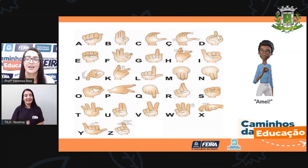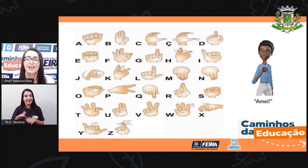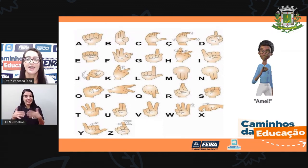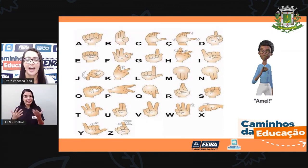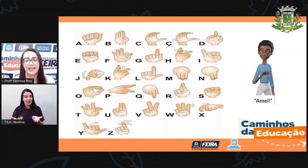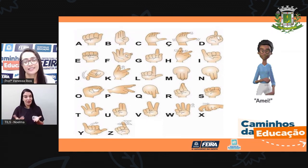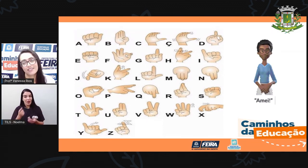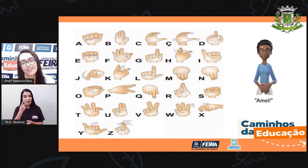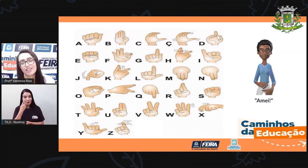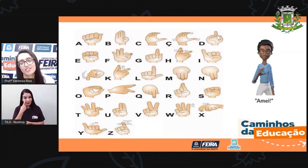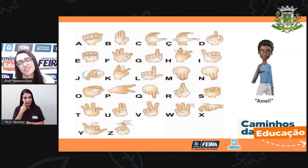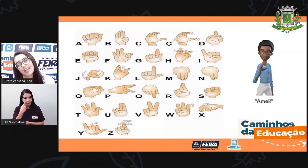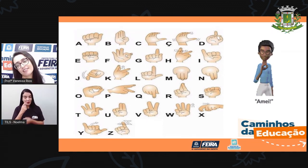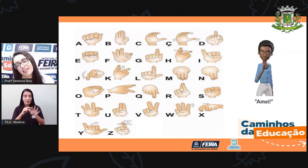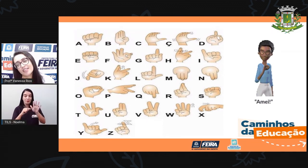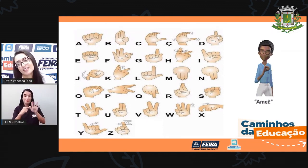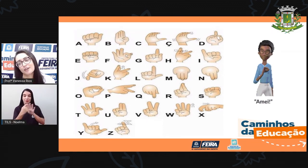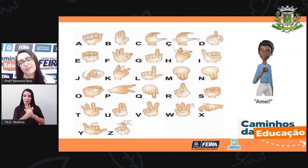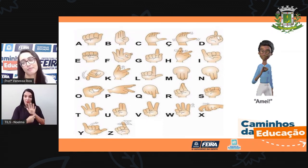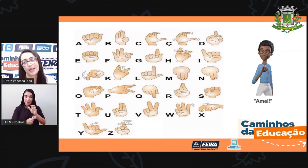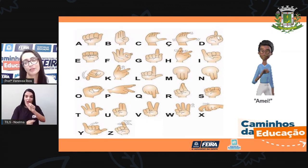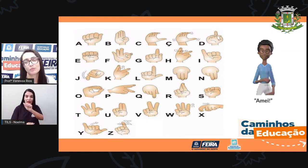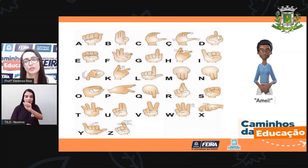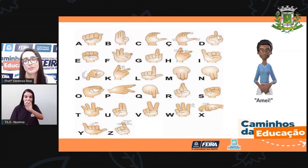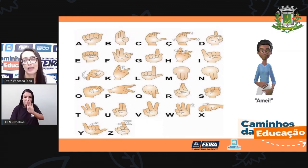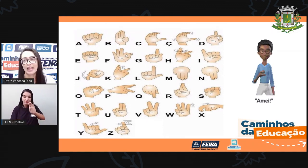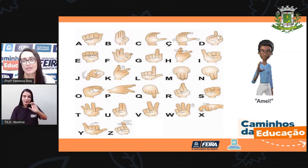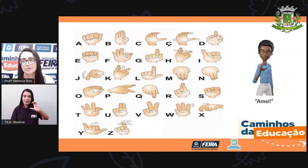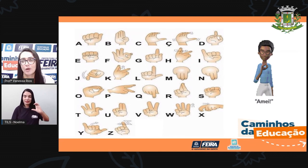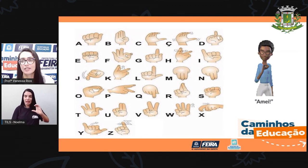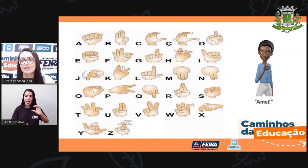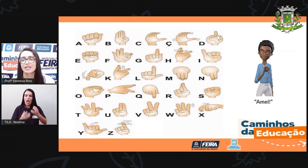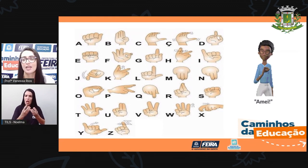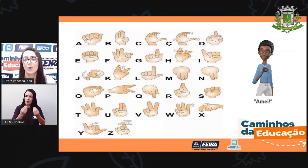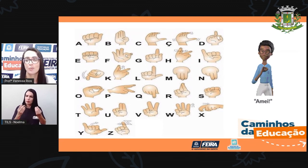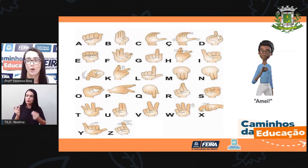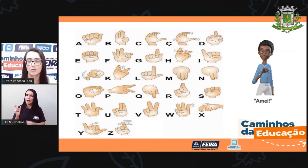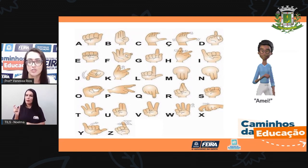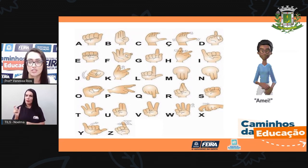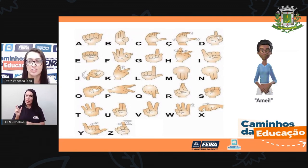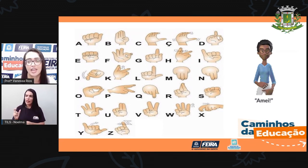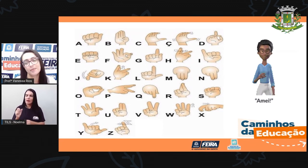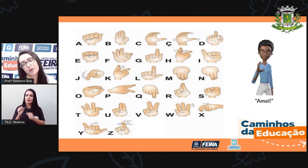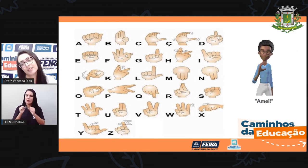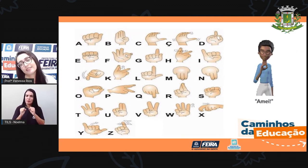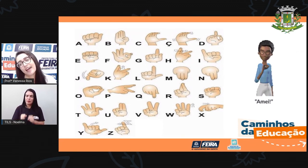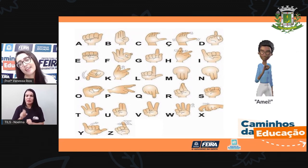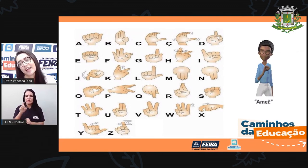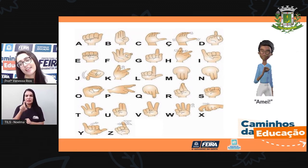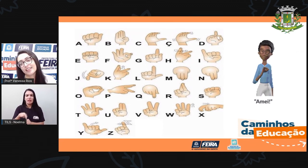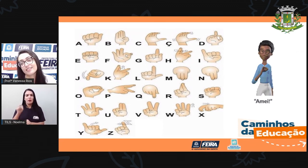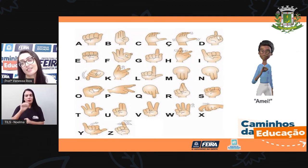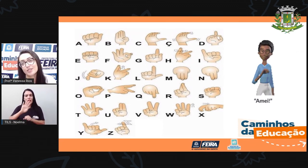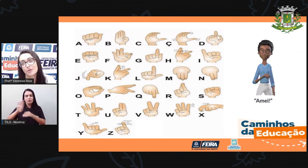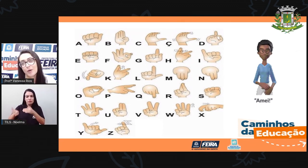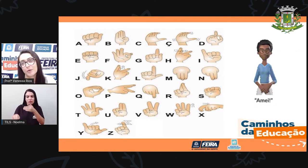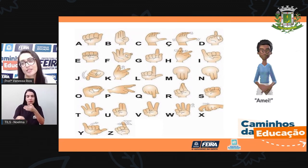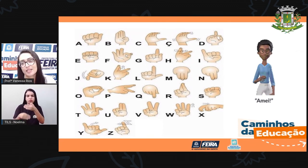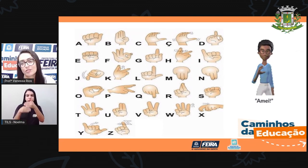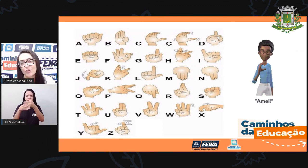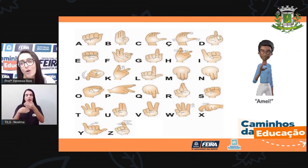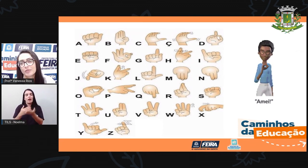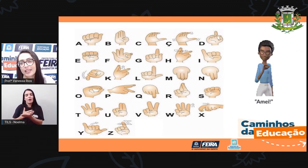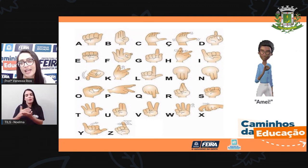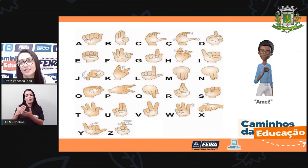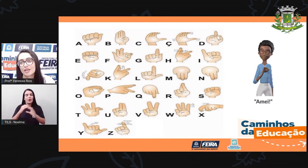ó, através, né, desse alfabeto, muitas palavras podem ser compostas, né, e podem dar e aí, início ao